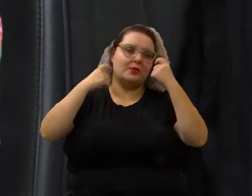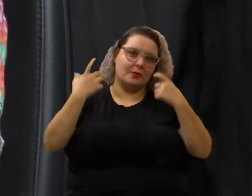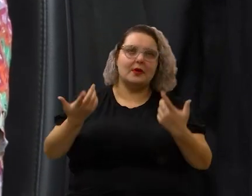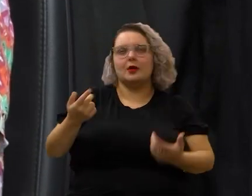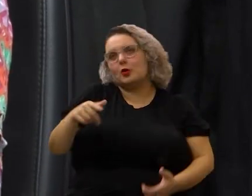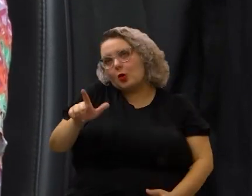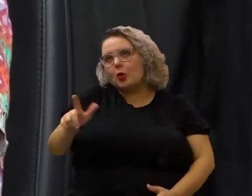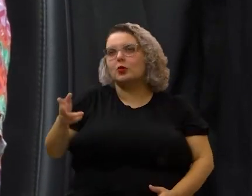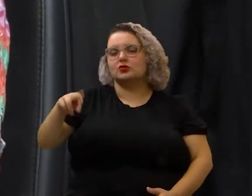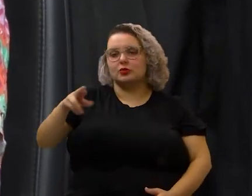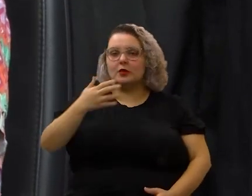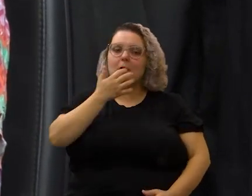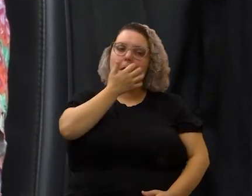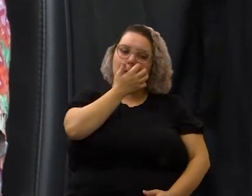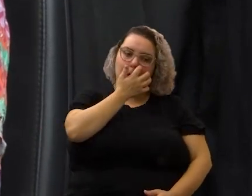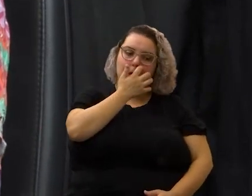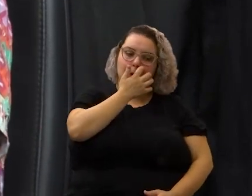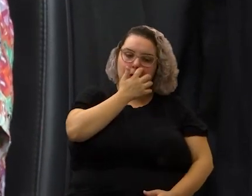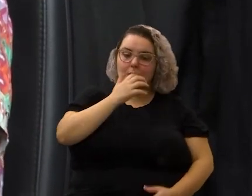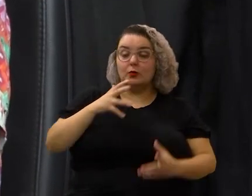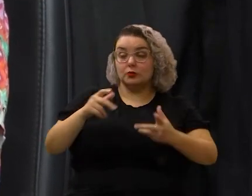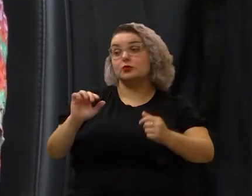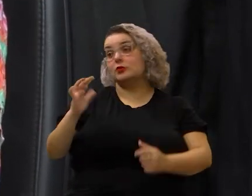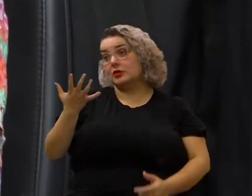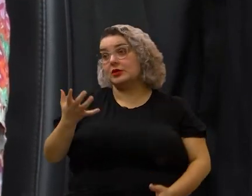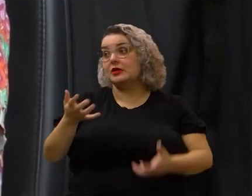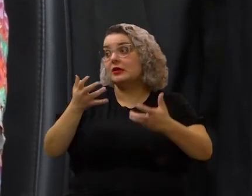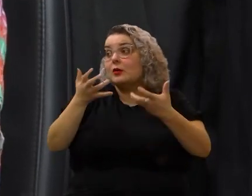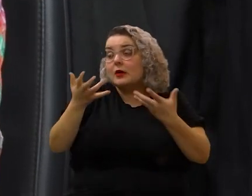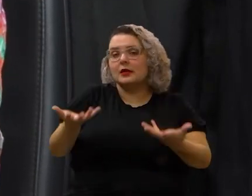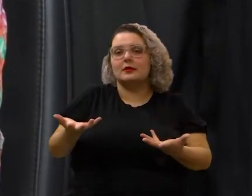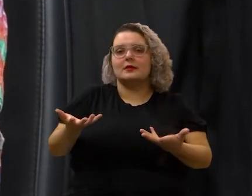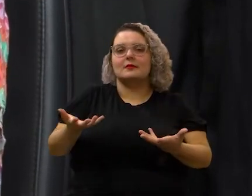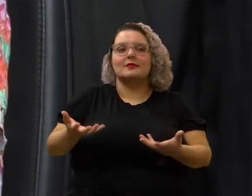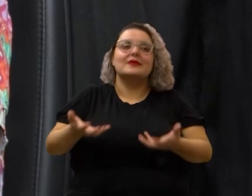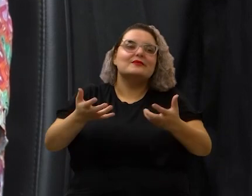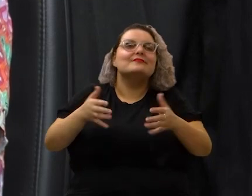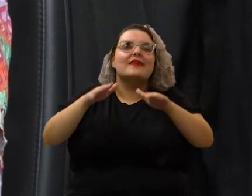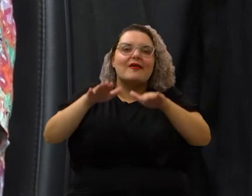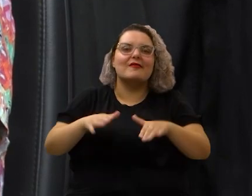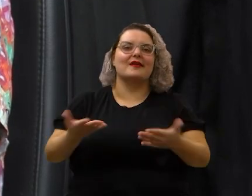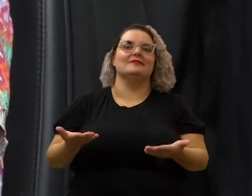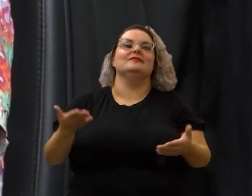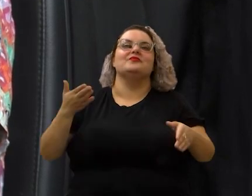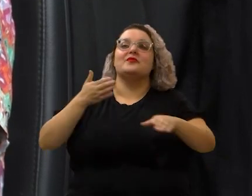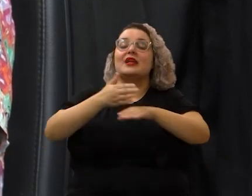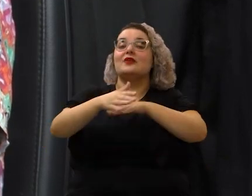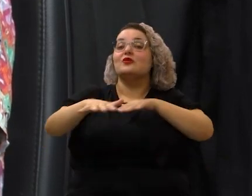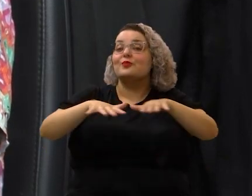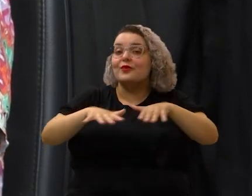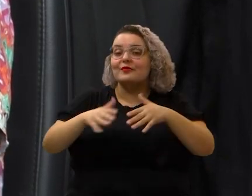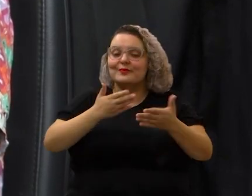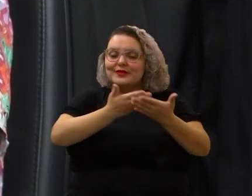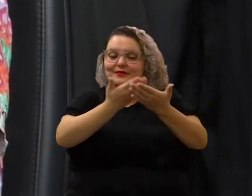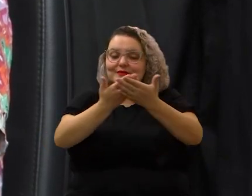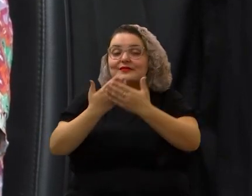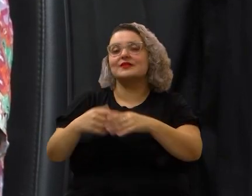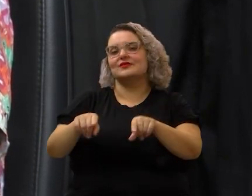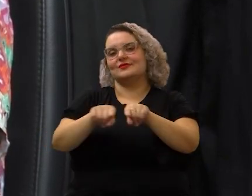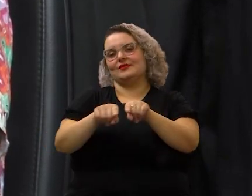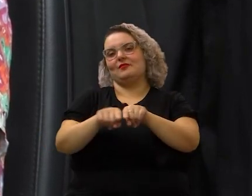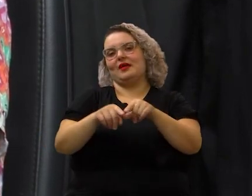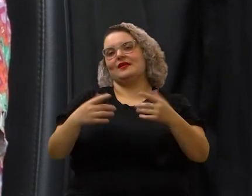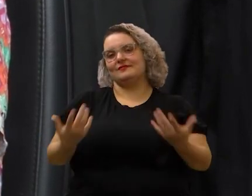razão, né? Preocupados com isso, com essa situação. E eu queria muito, mas eu queria ficar aqui, né? E aí eu comecei a participar do movimento estudantil também,